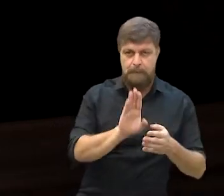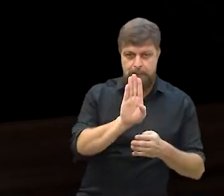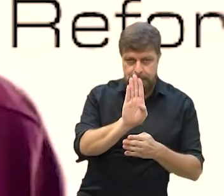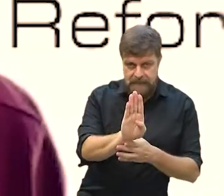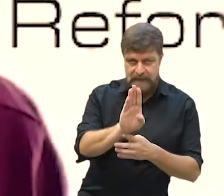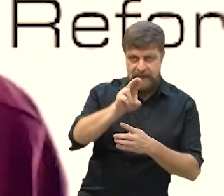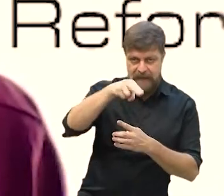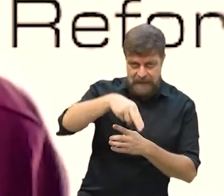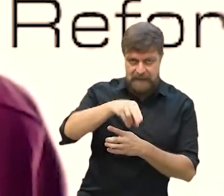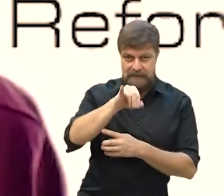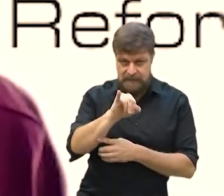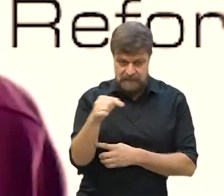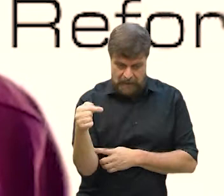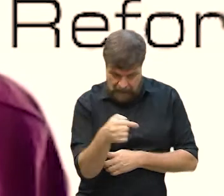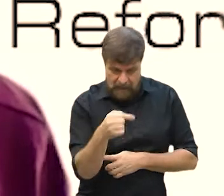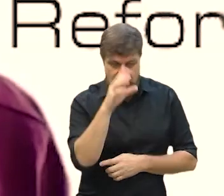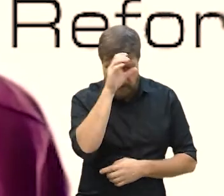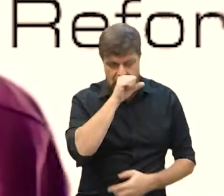aprender.